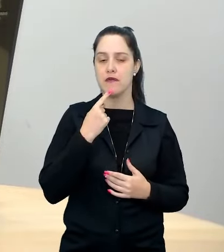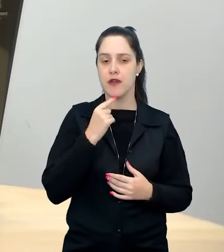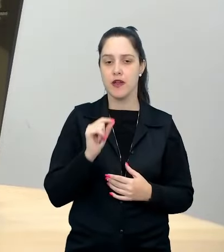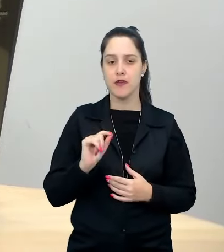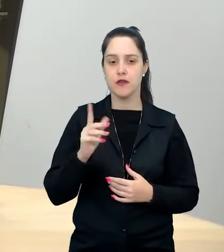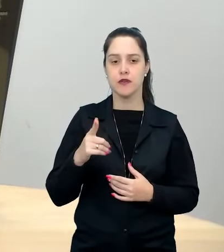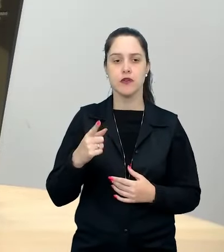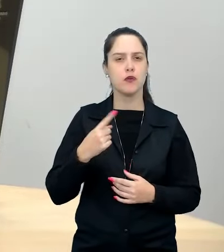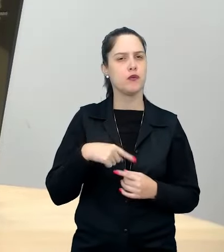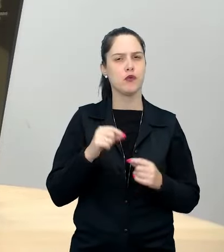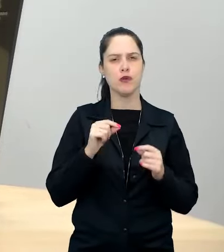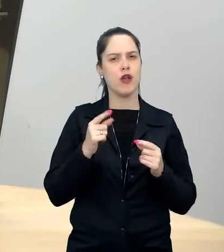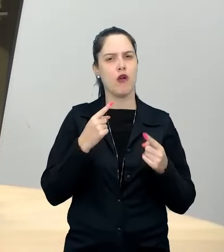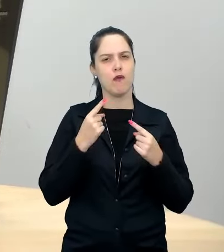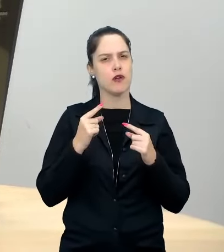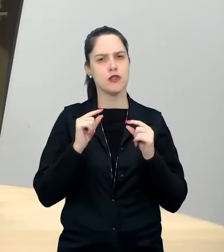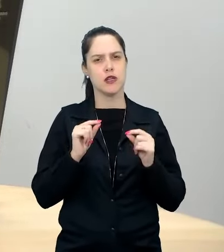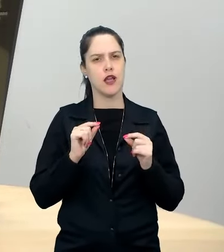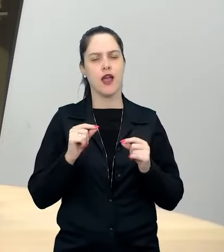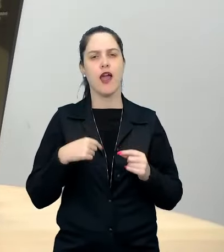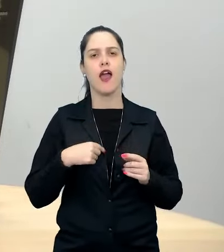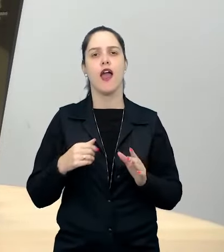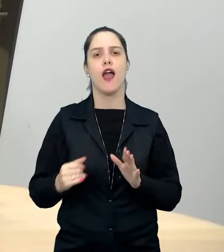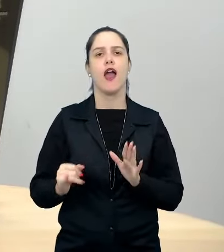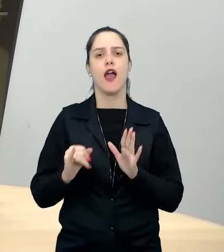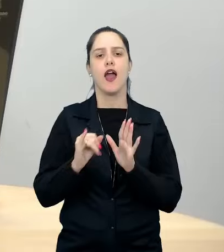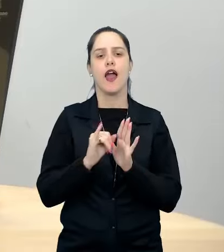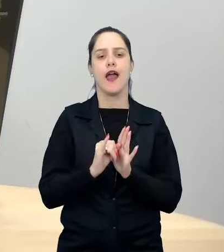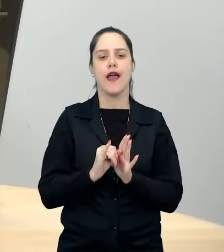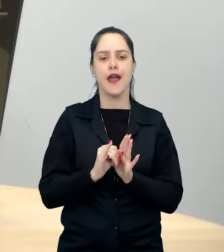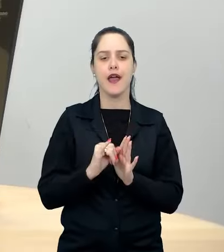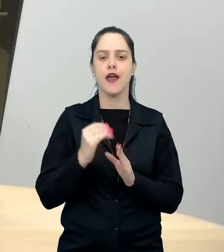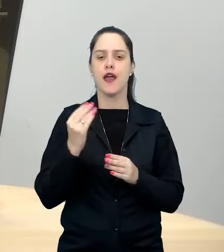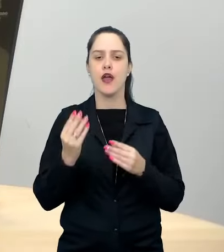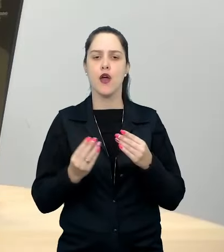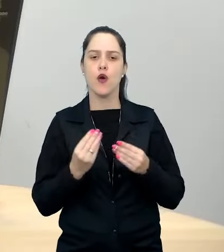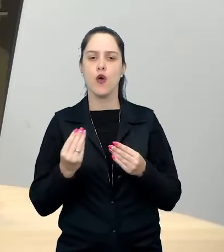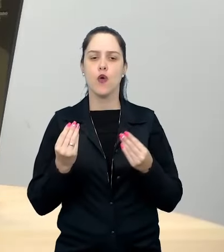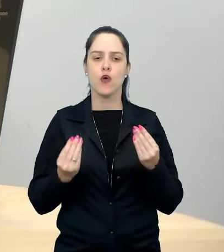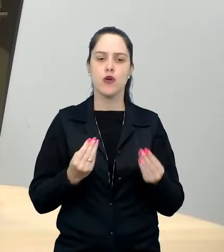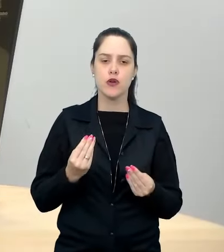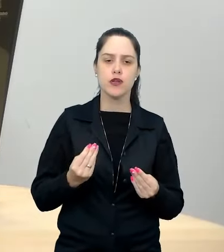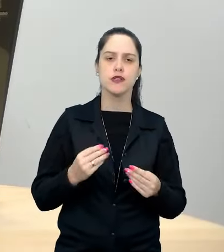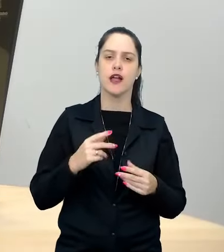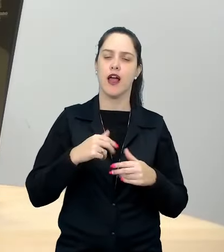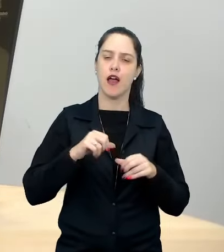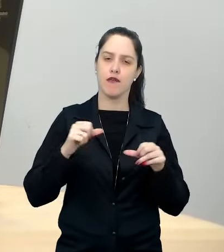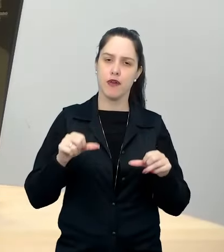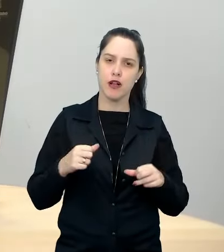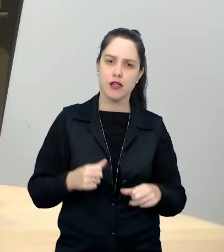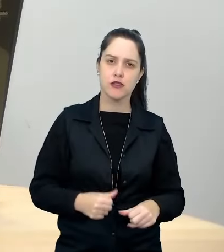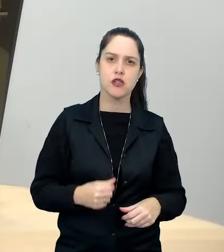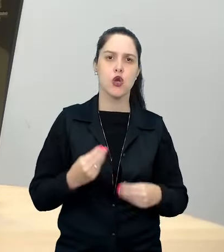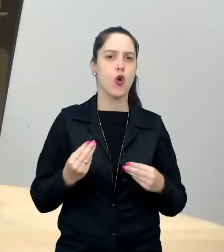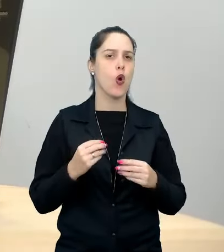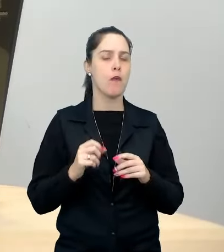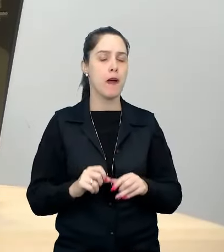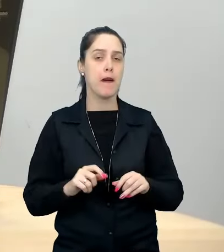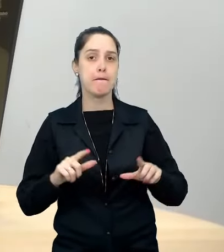a gente vai conversar um pouquinho? A gente vai identificar no mapa como que tá essas avaliações, como que aparecem